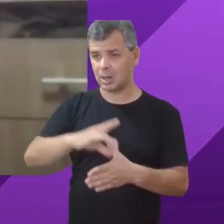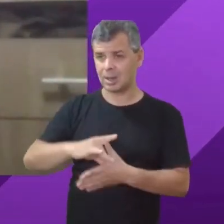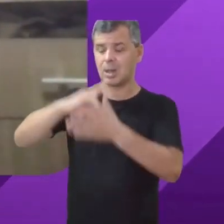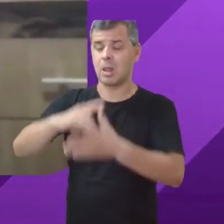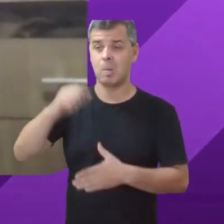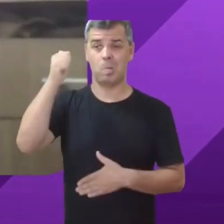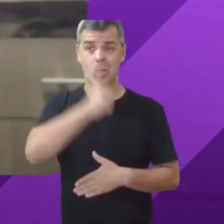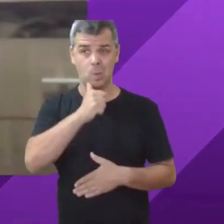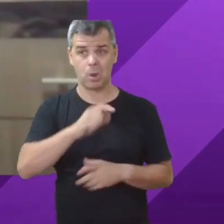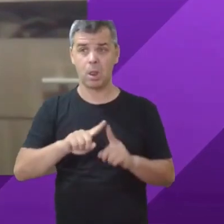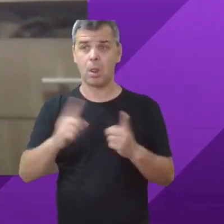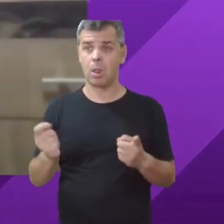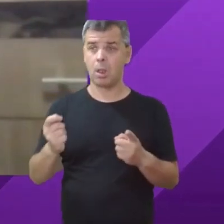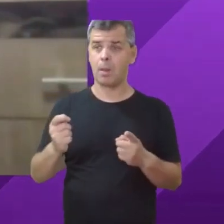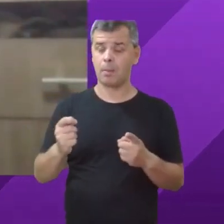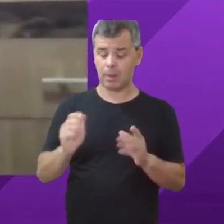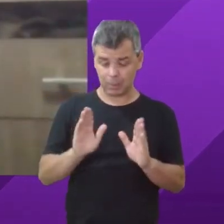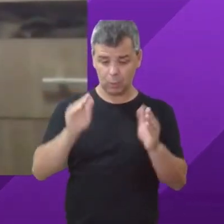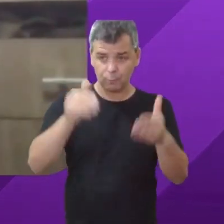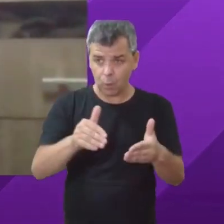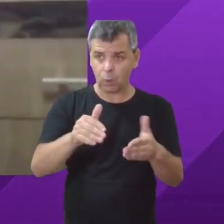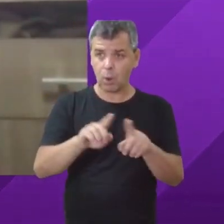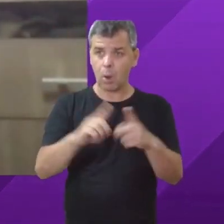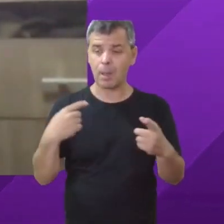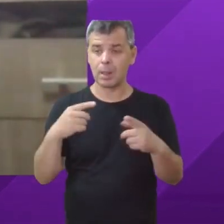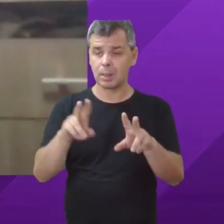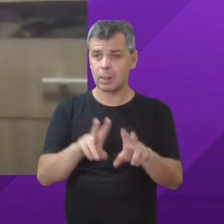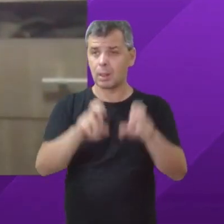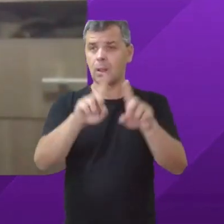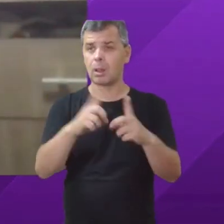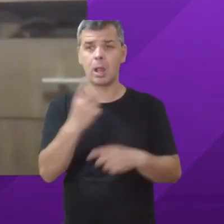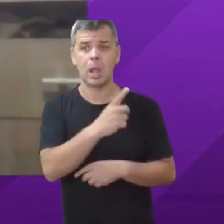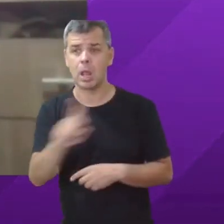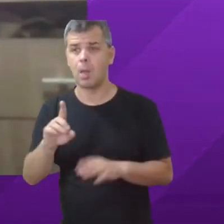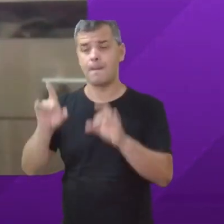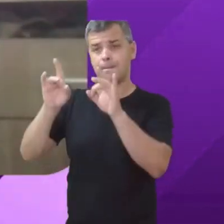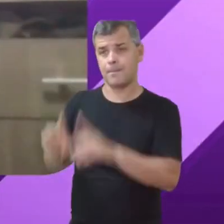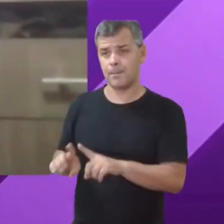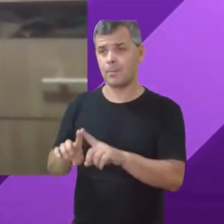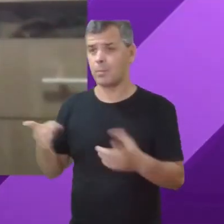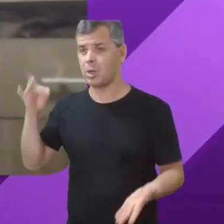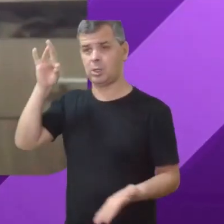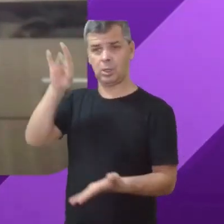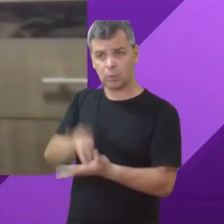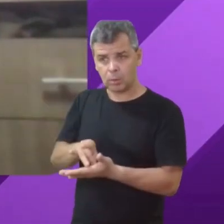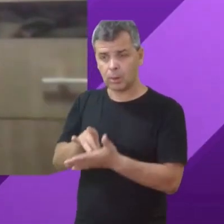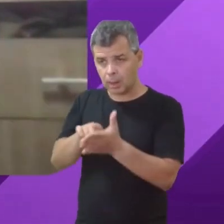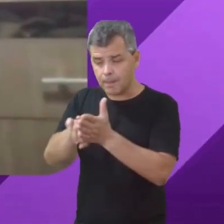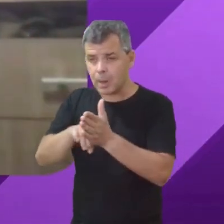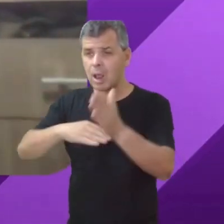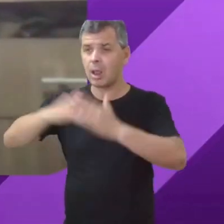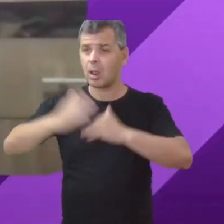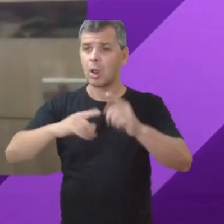por mulheres podem priorizar temáticas que provavelmente são não abandonadas, mas não são, de fato, verificáveis na